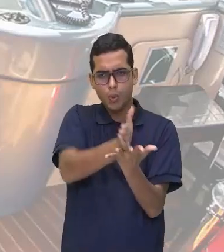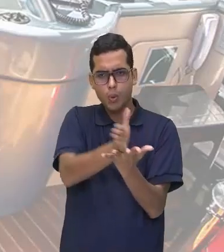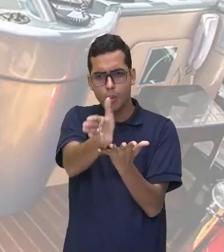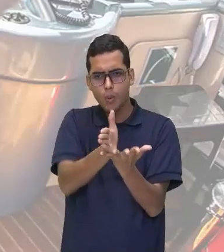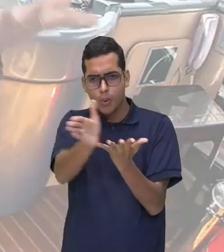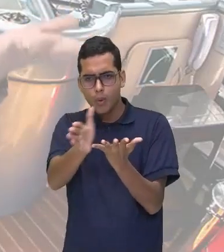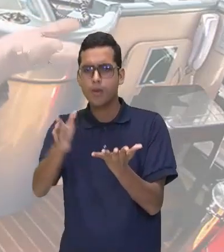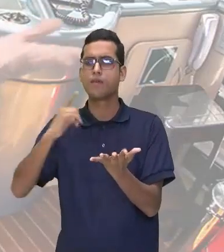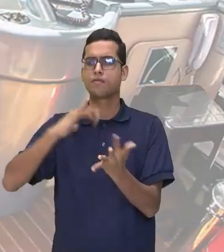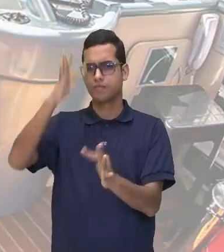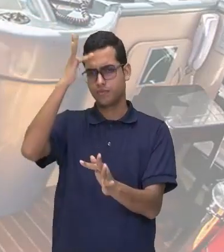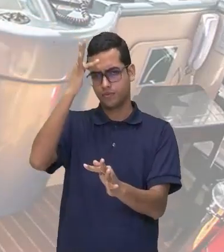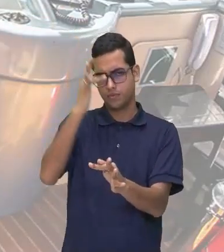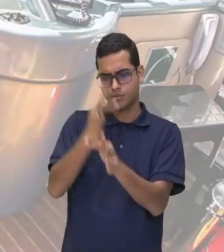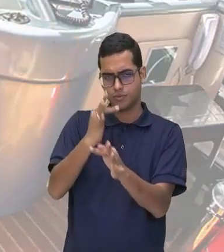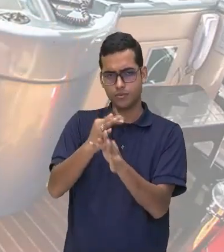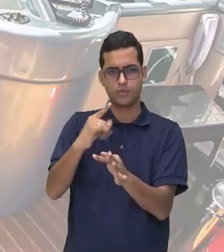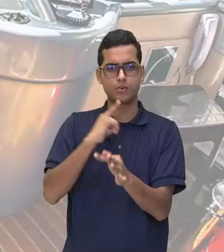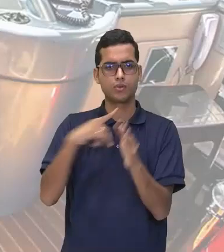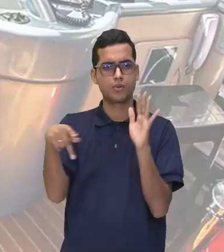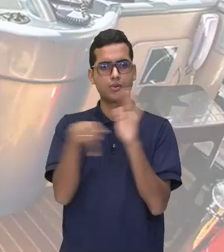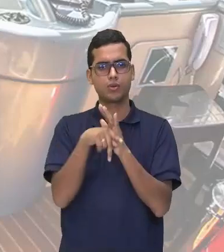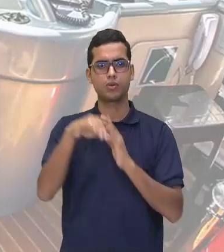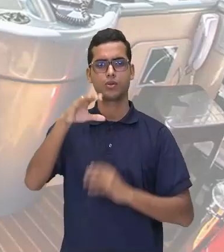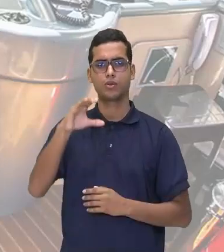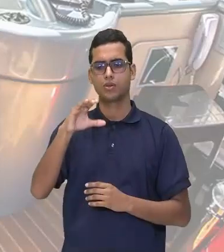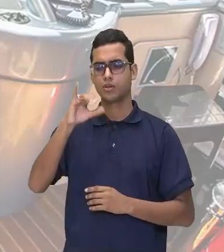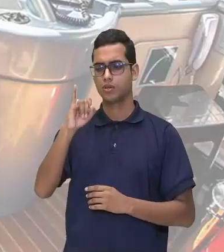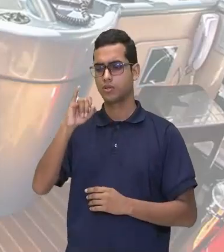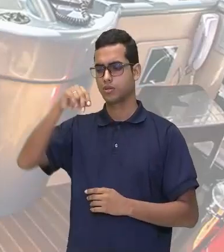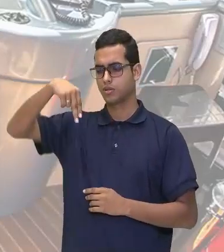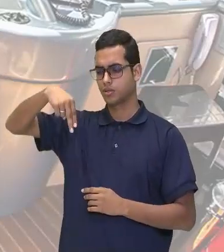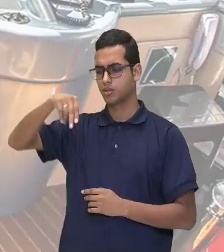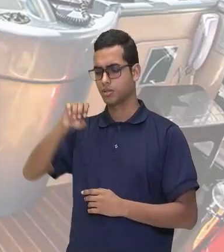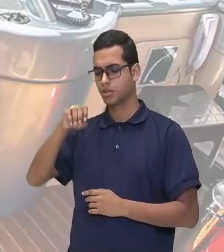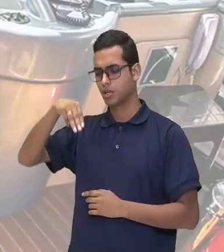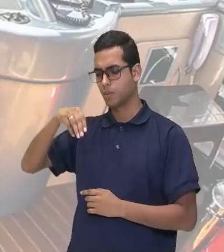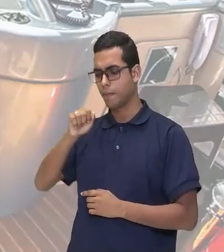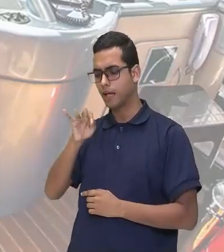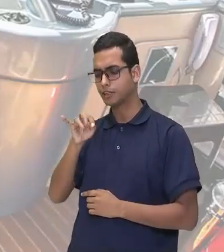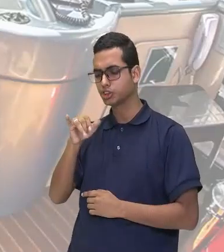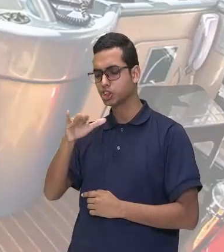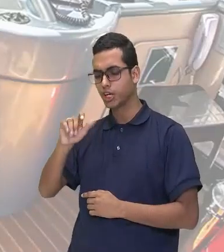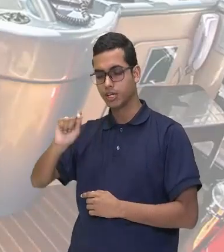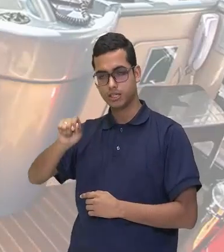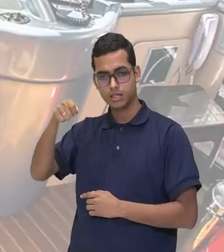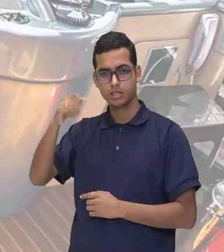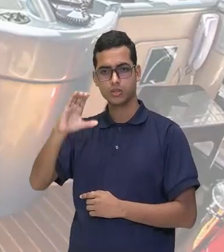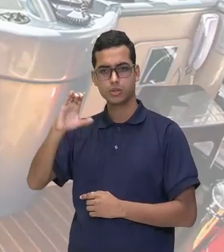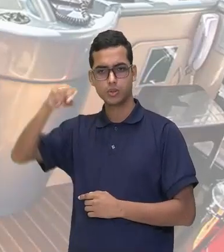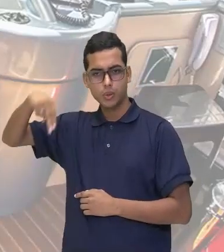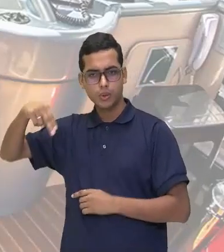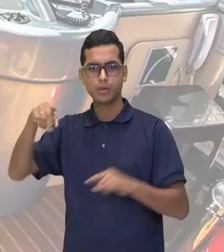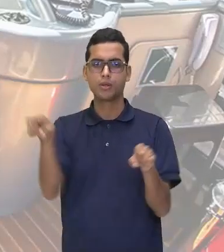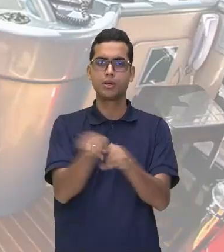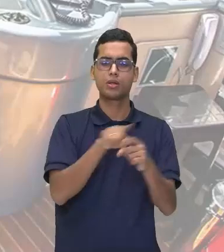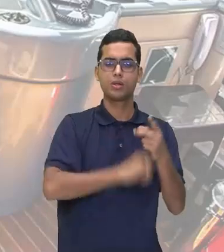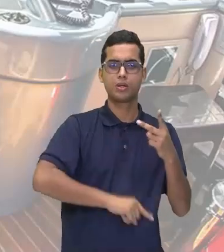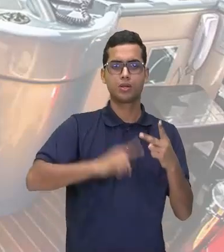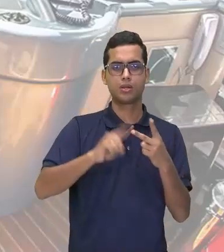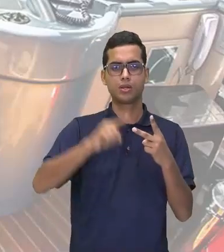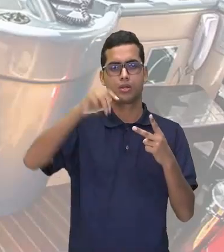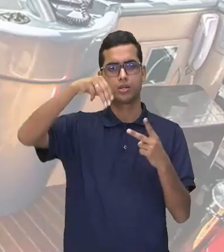agora. Existem a cinemática, que existe aí a mecânica. Nós vamos nos atentar somente